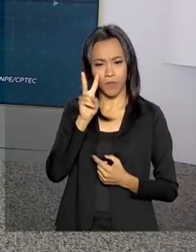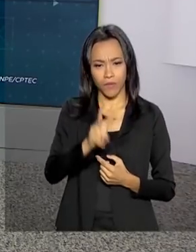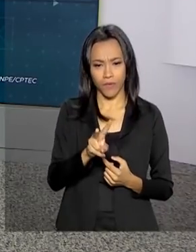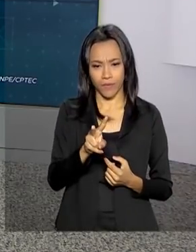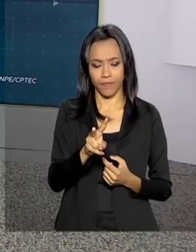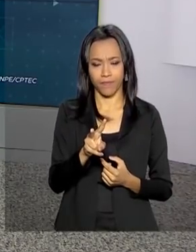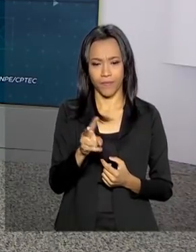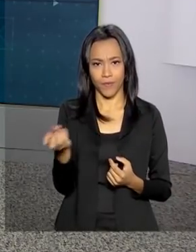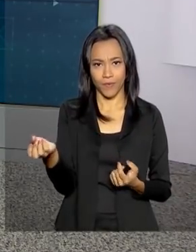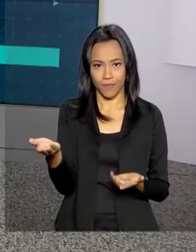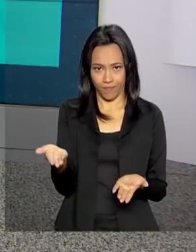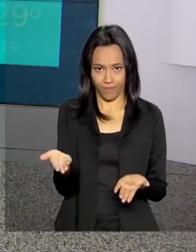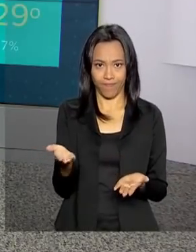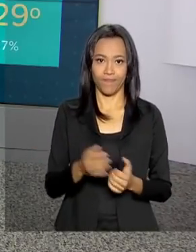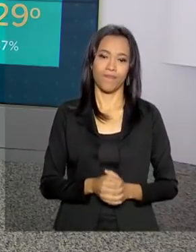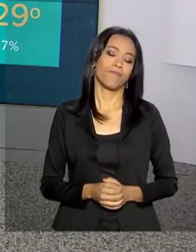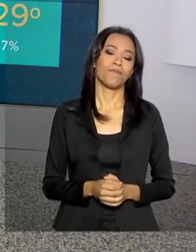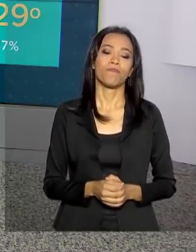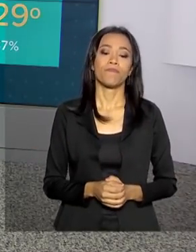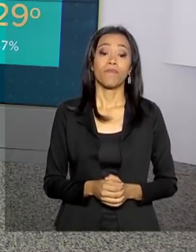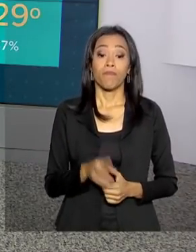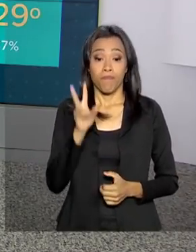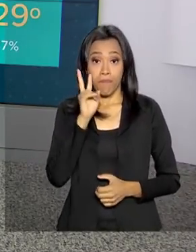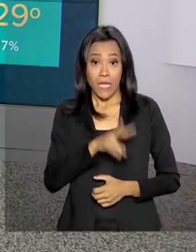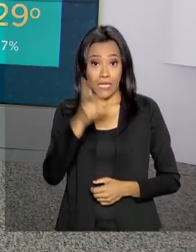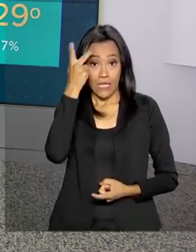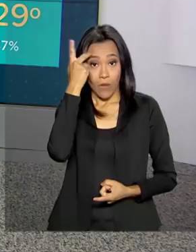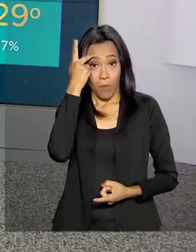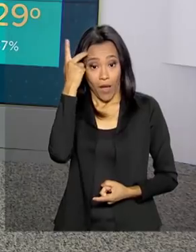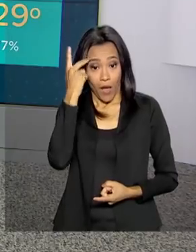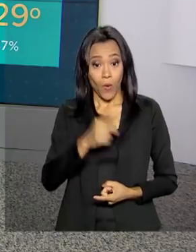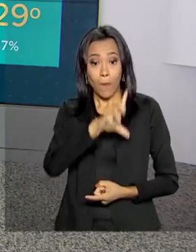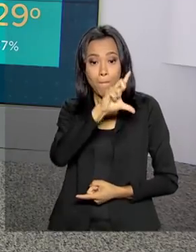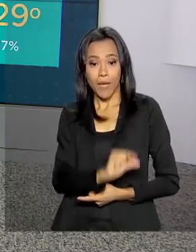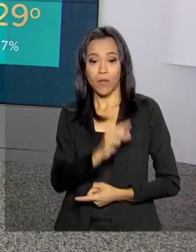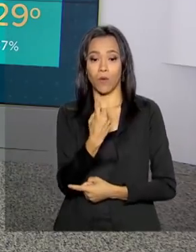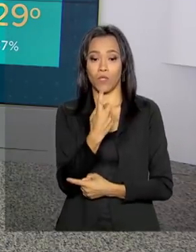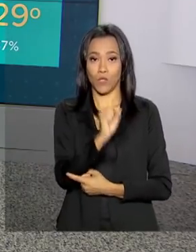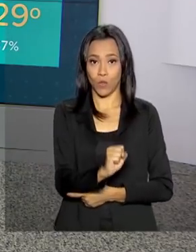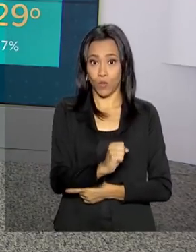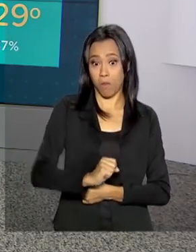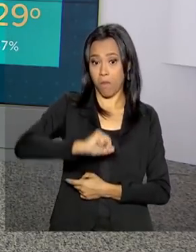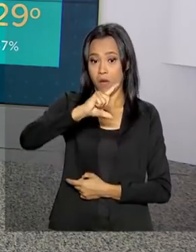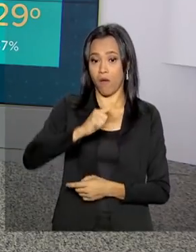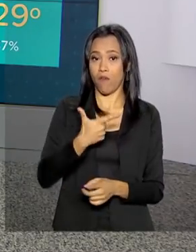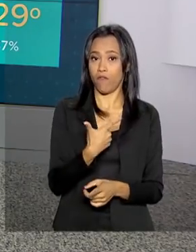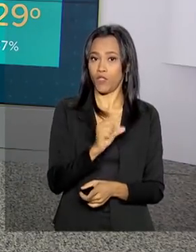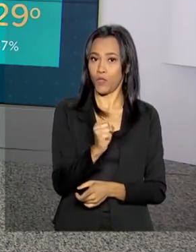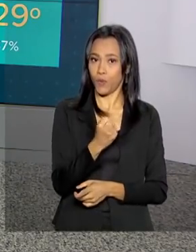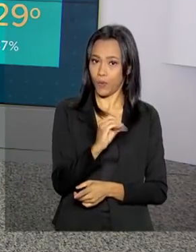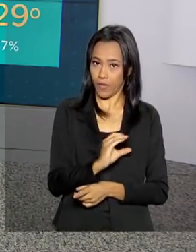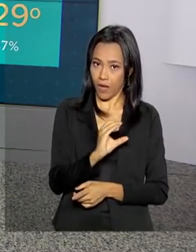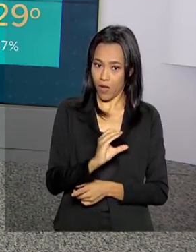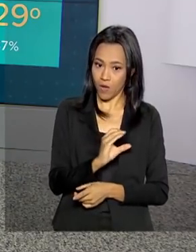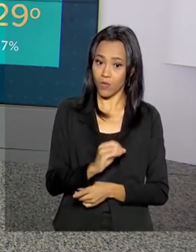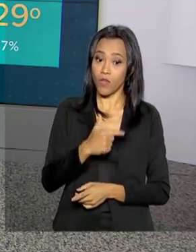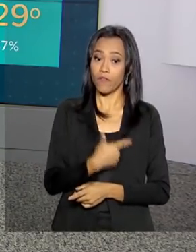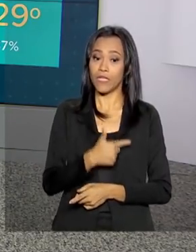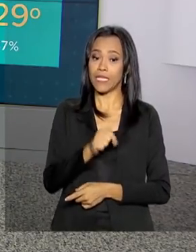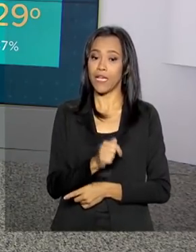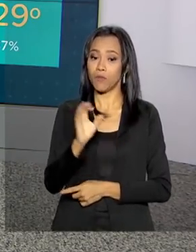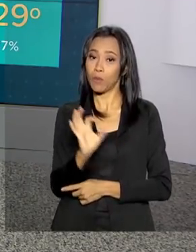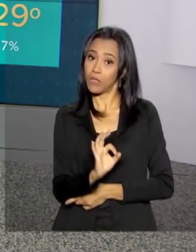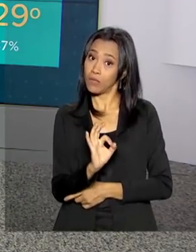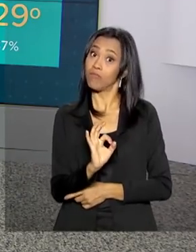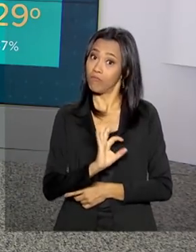no novo mapa vamos então olha são paulo nós temos mínima de 18 e máxima de 28 graus 27 por cento de